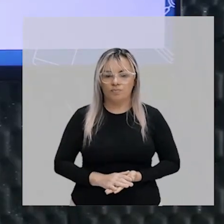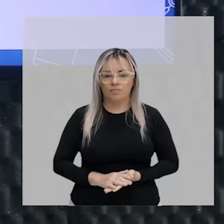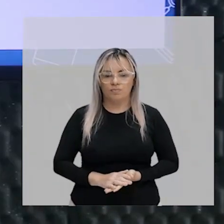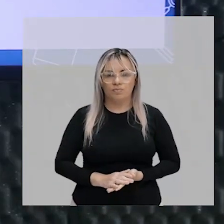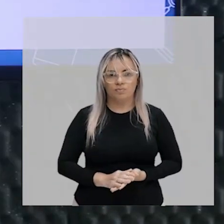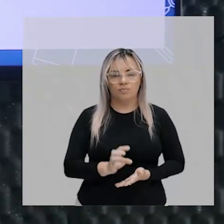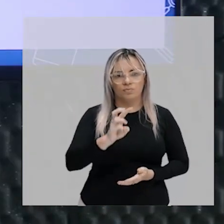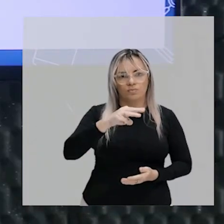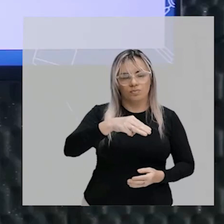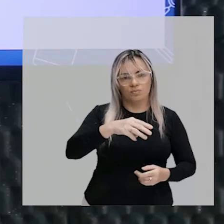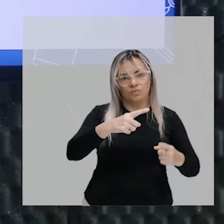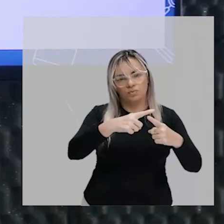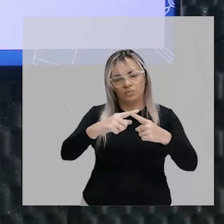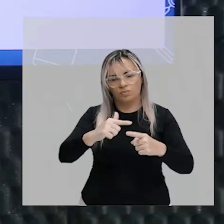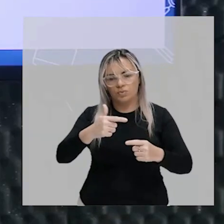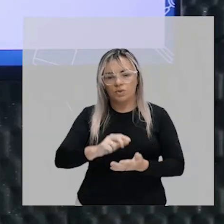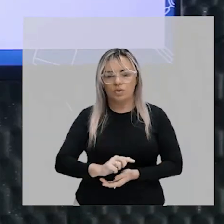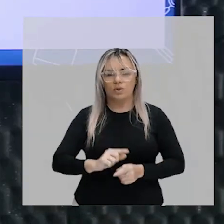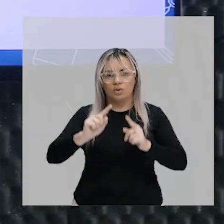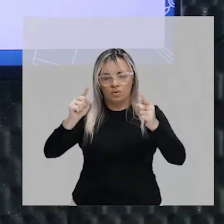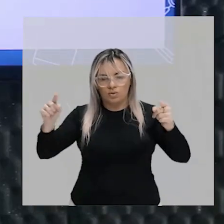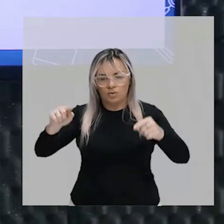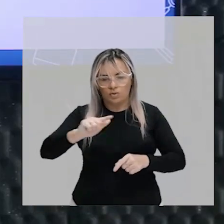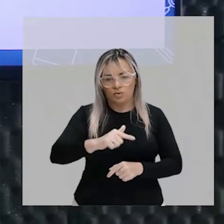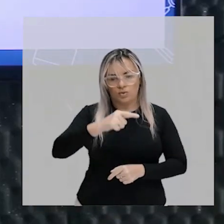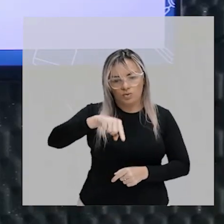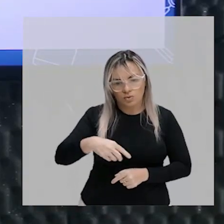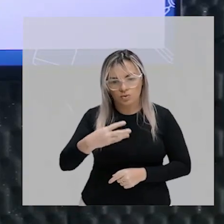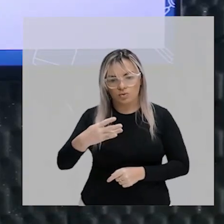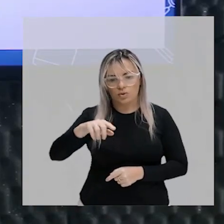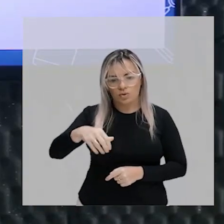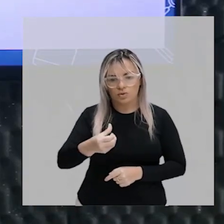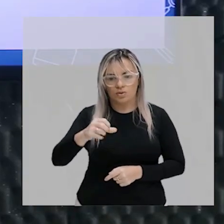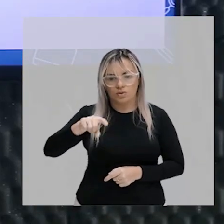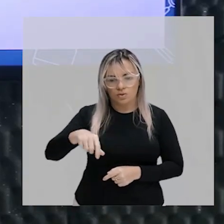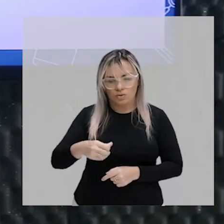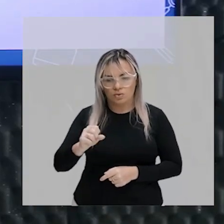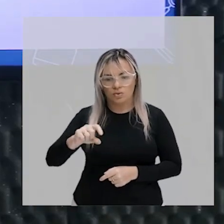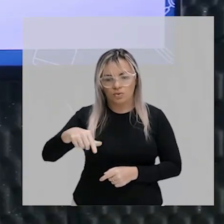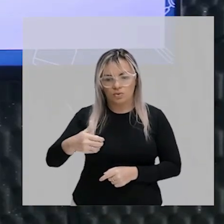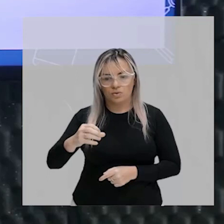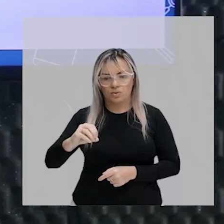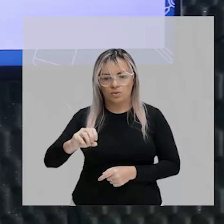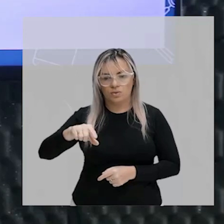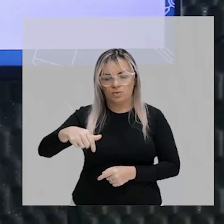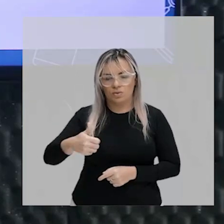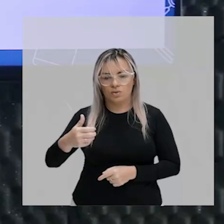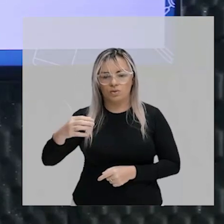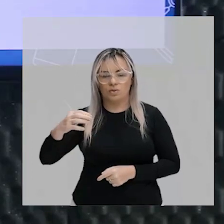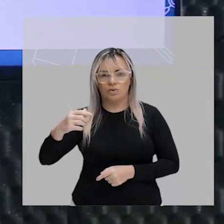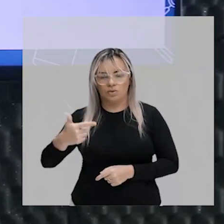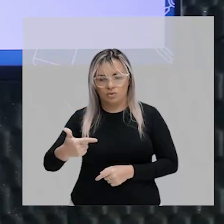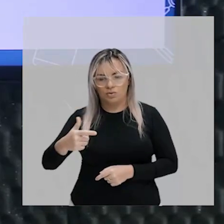2 4 6 8 10 12 14 16 18 20 agora